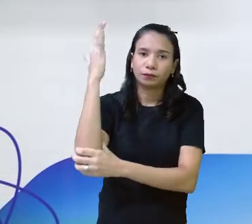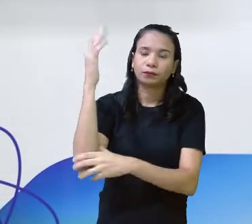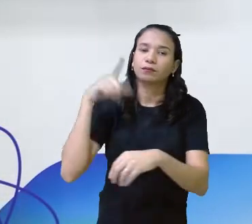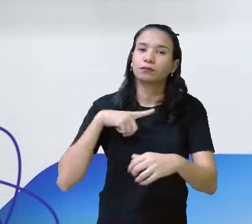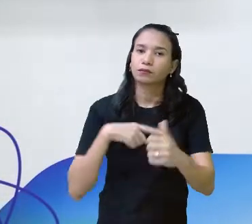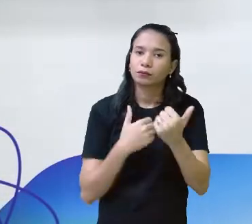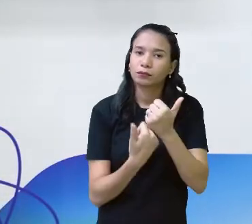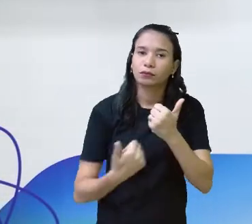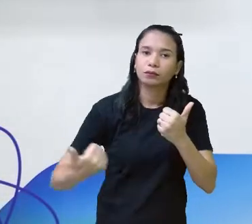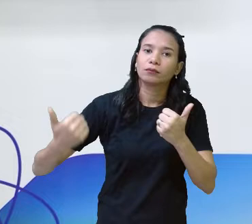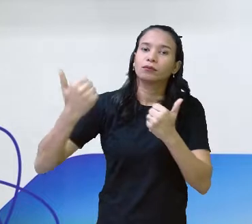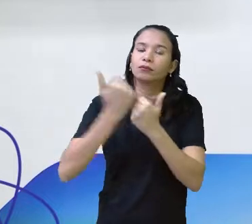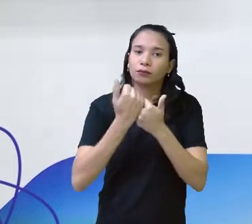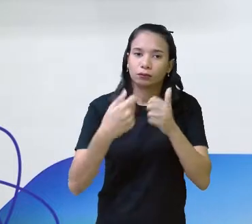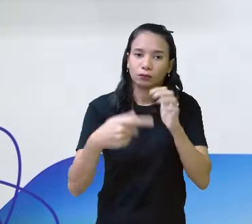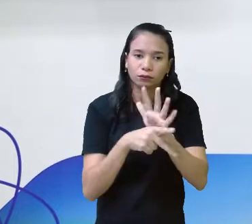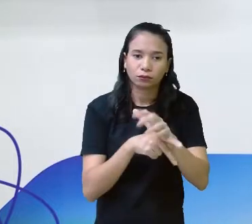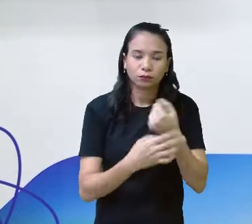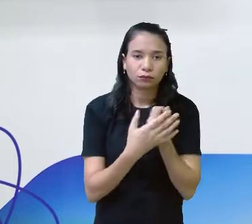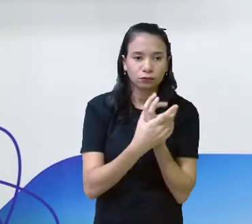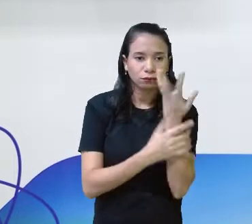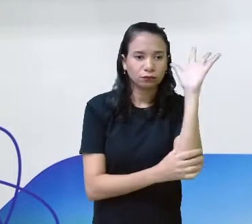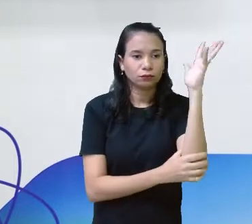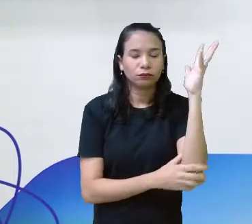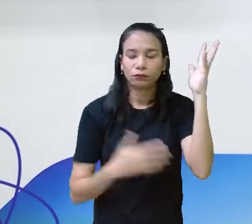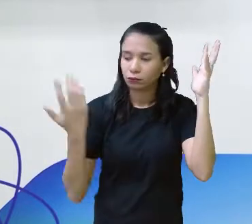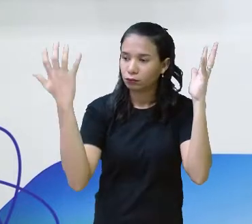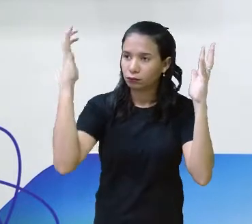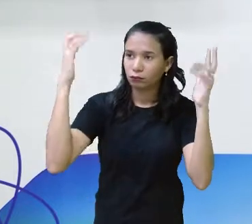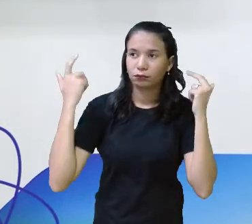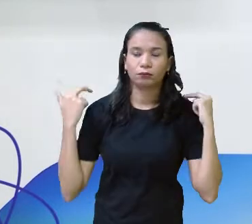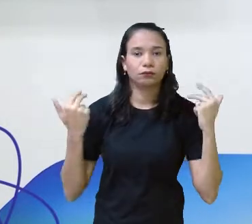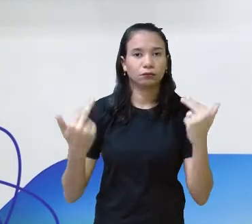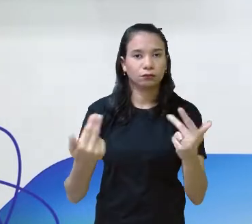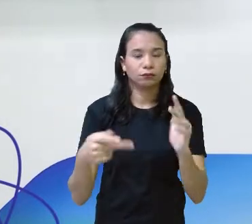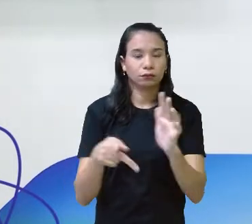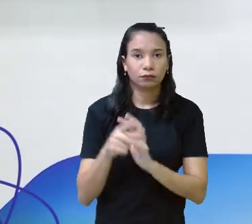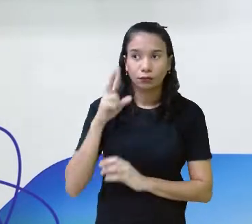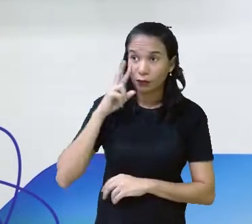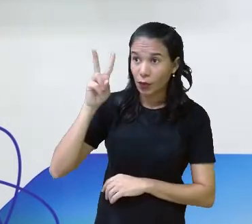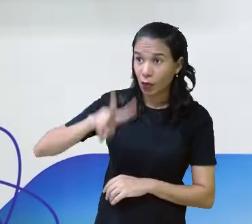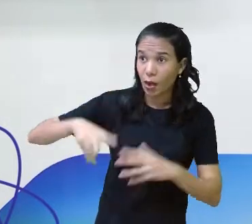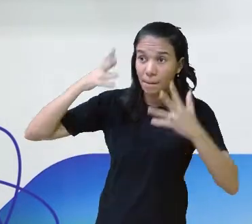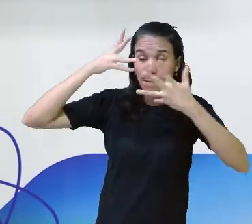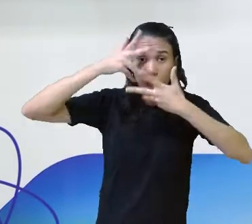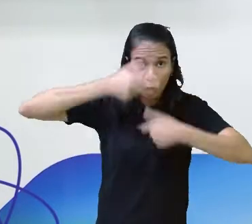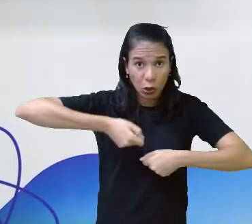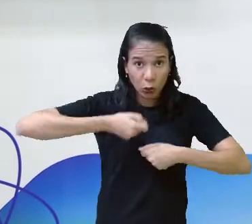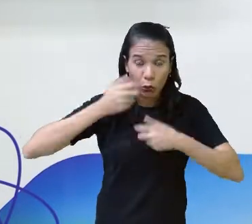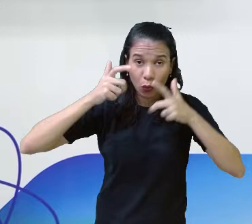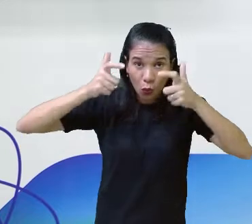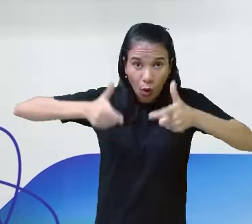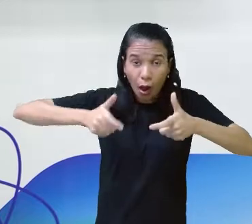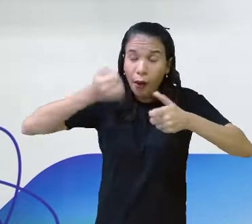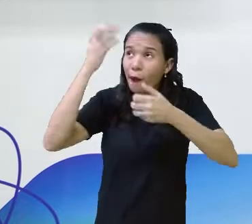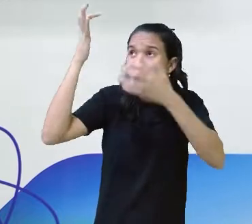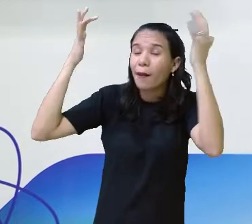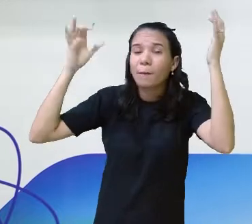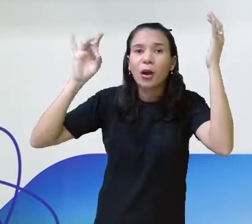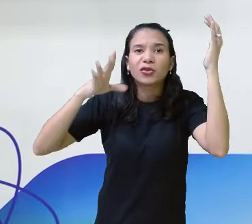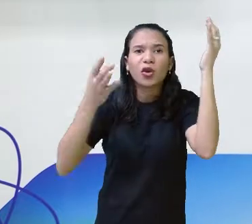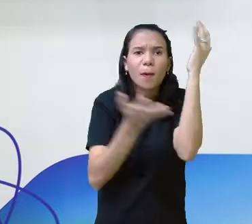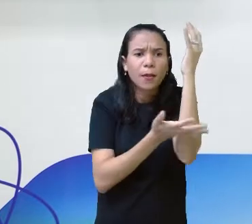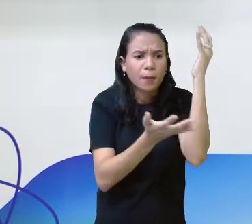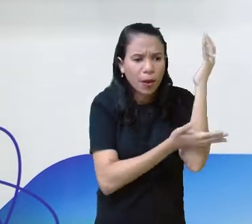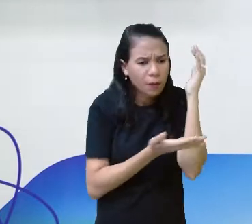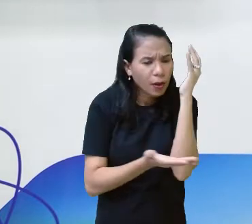ser, essa árvore possa ser replantada, outra da mesma espécie ali vai. Veja que lugar bonito, mas se todo mundo só tirar de onde a gente tira